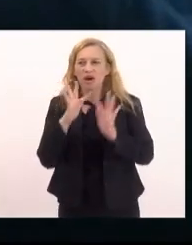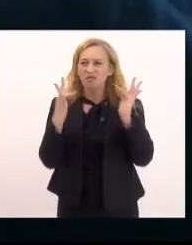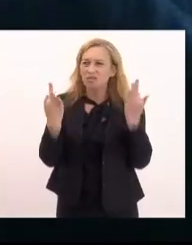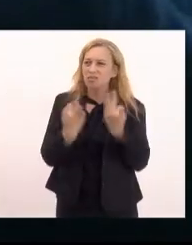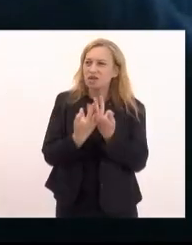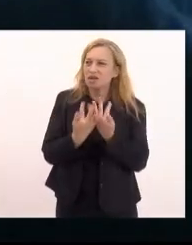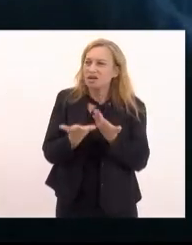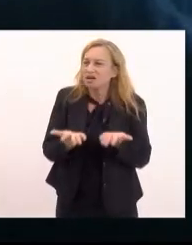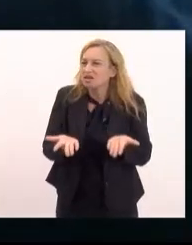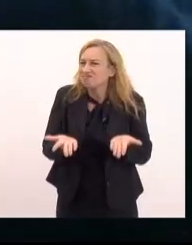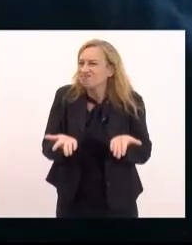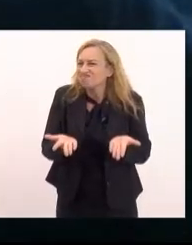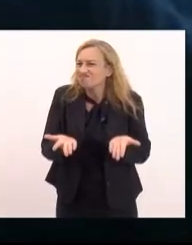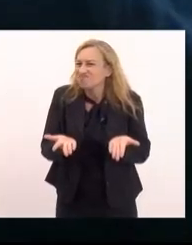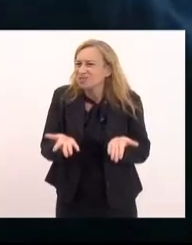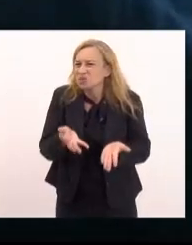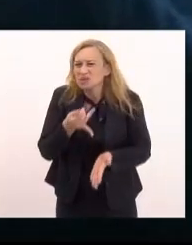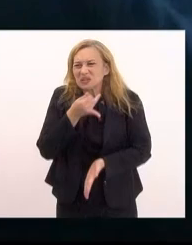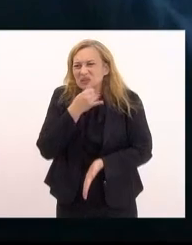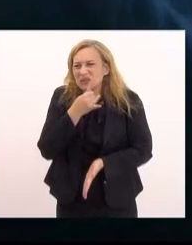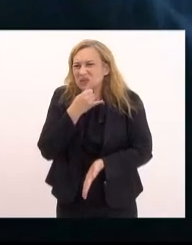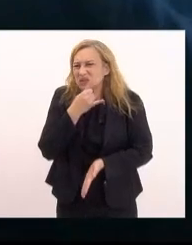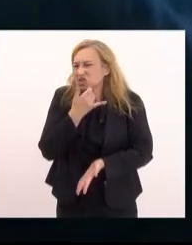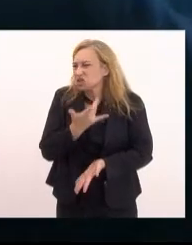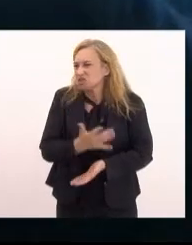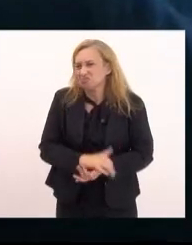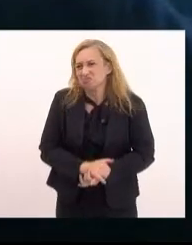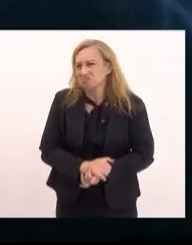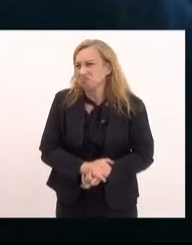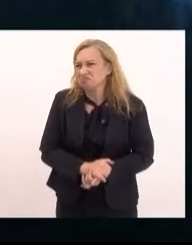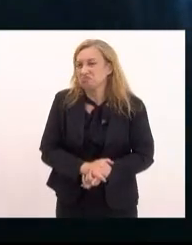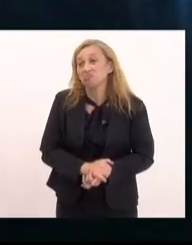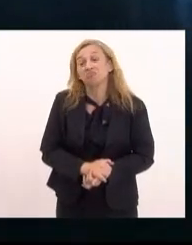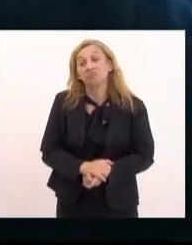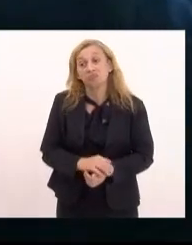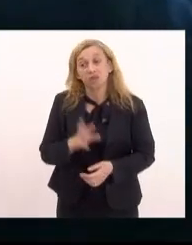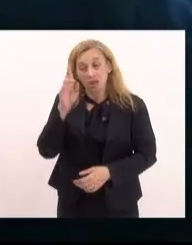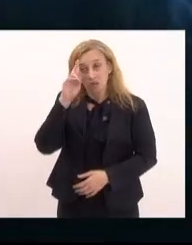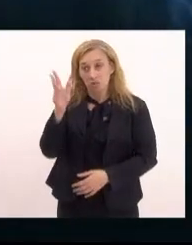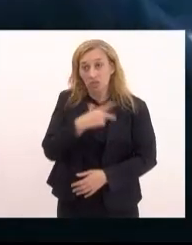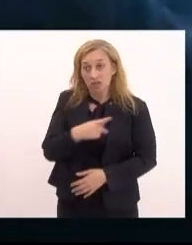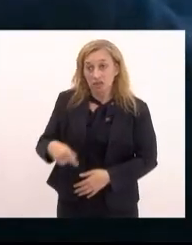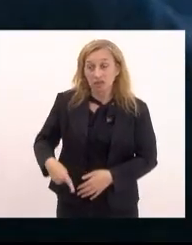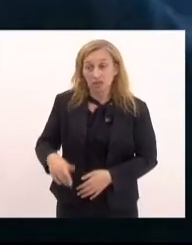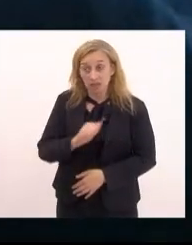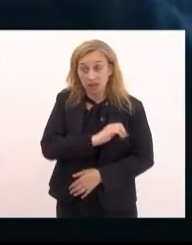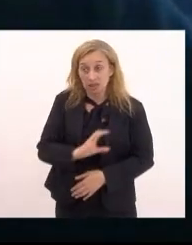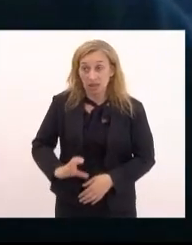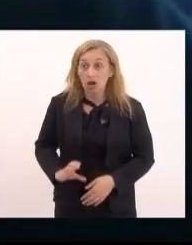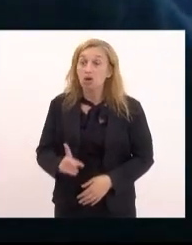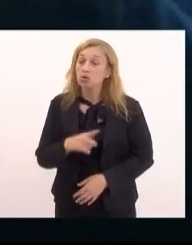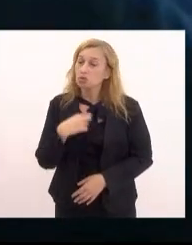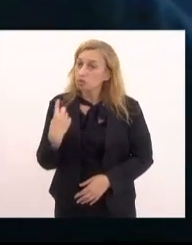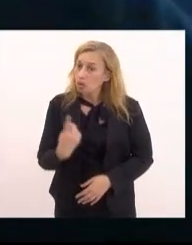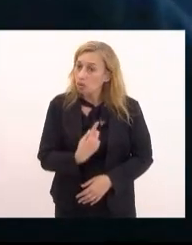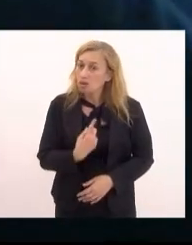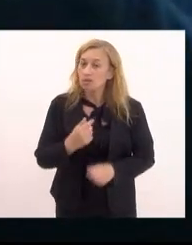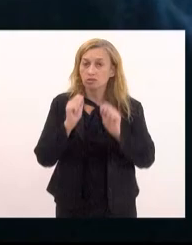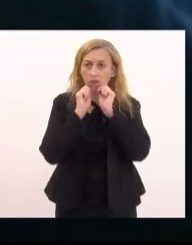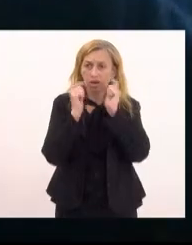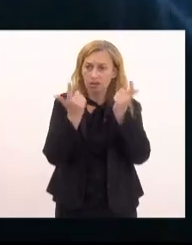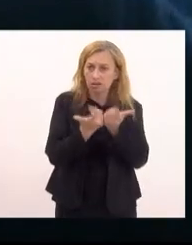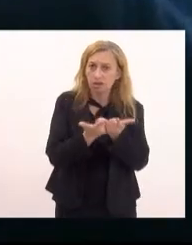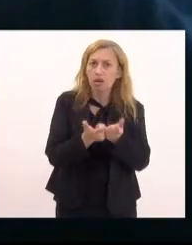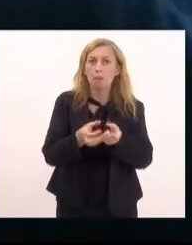coisa lacinante, desesperadora. Aliás, presidente André Siciliano, nós, enquanto Assembleia,